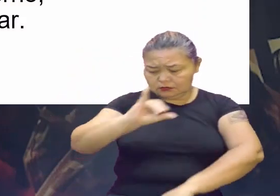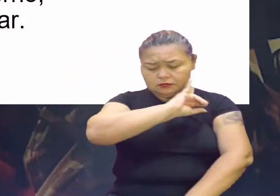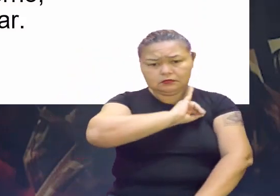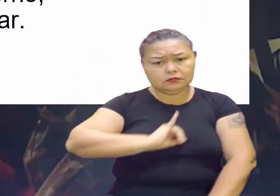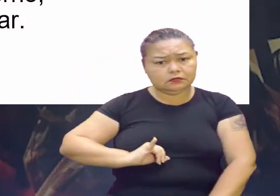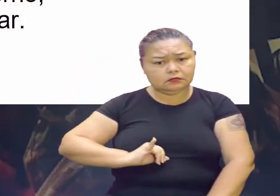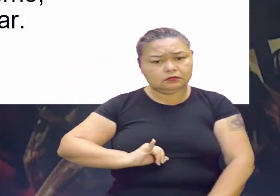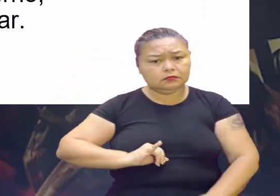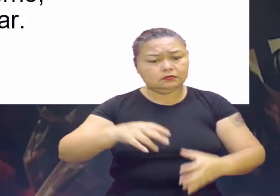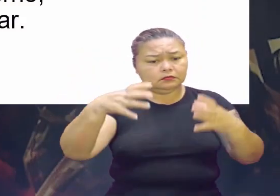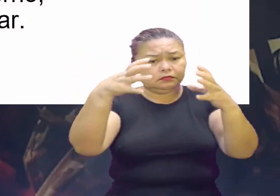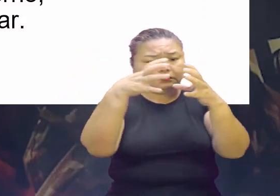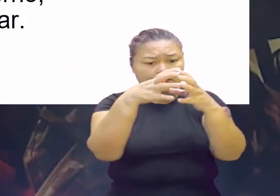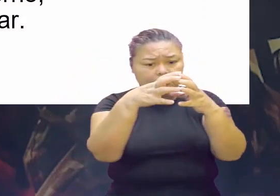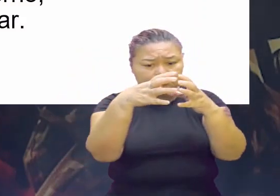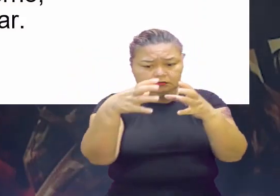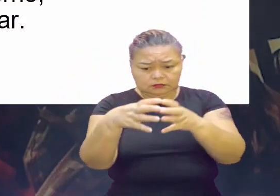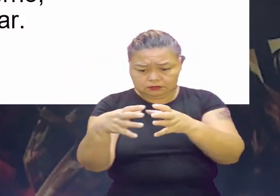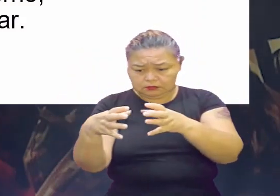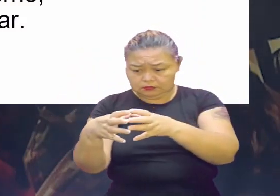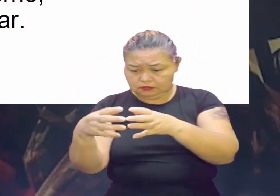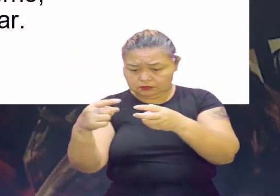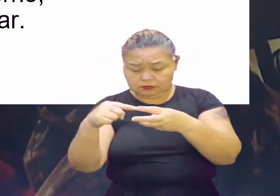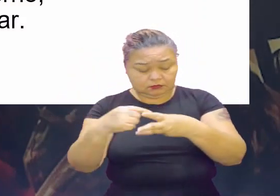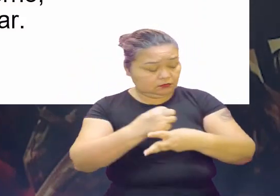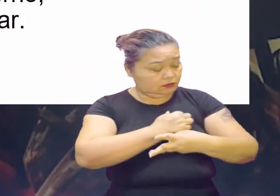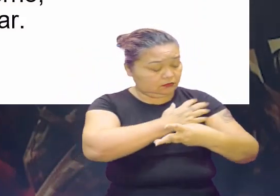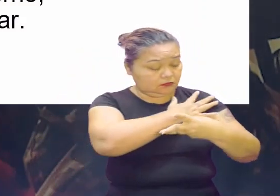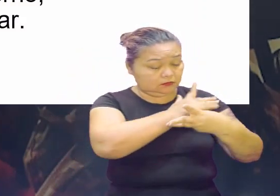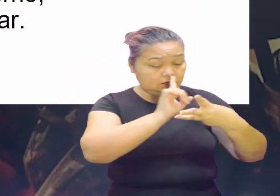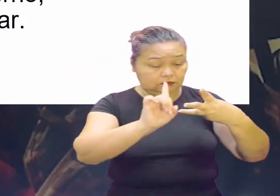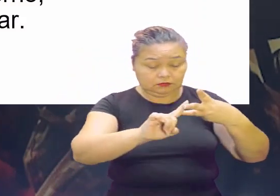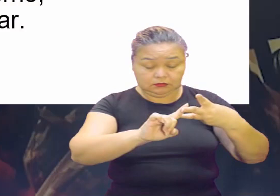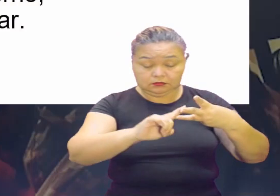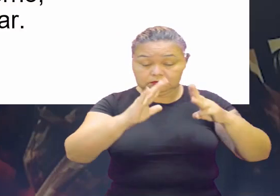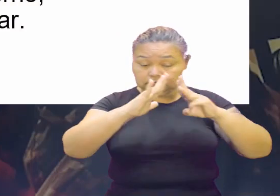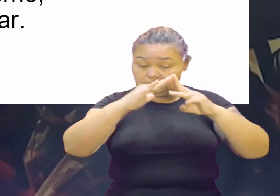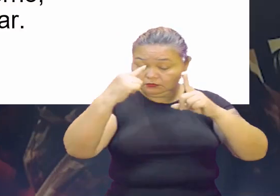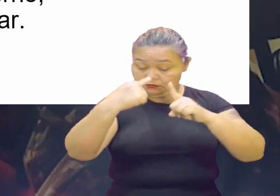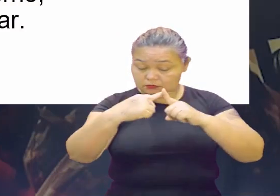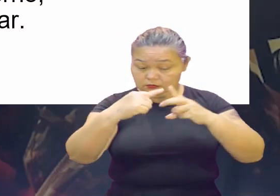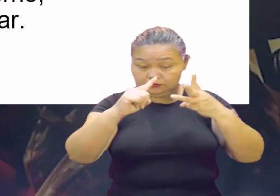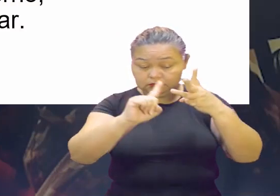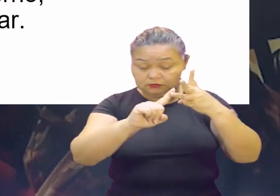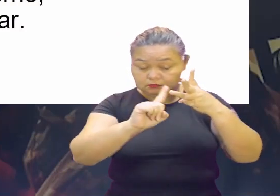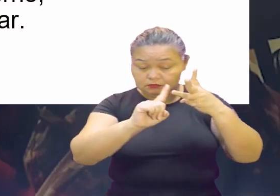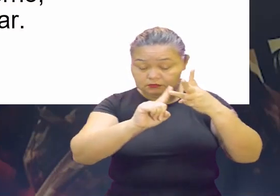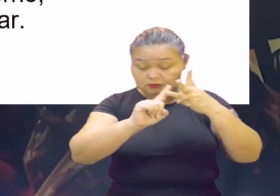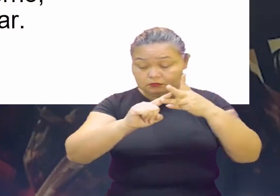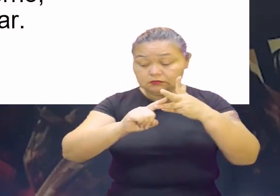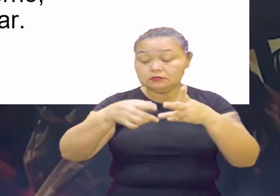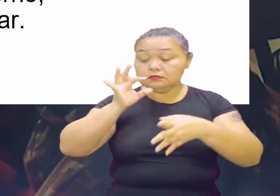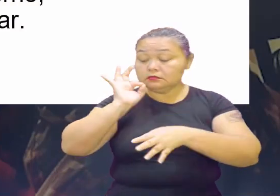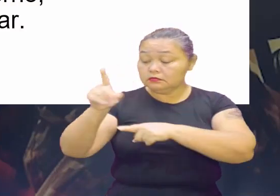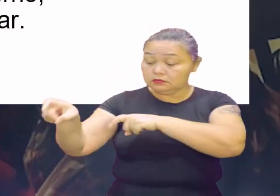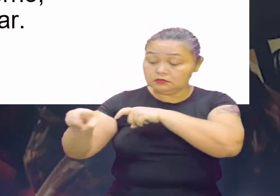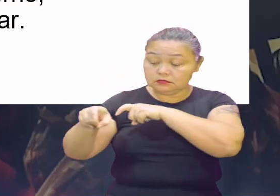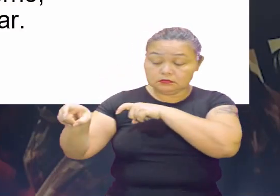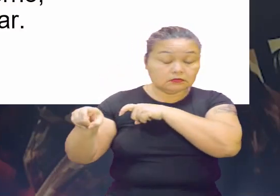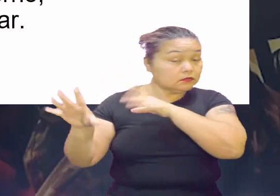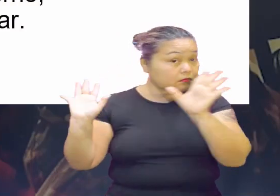tive 3 classes que se juntaram. Os militares, a igreja e os